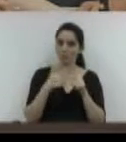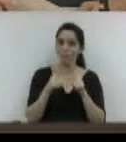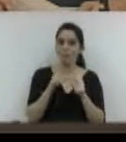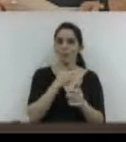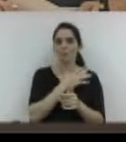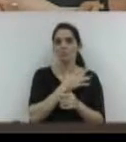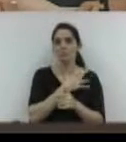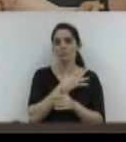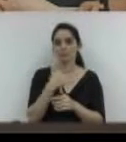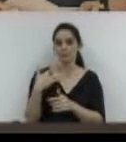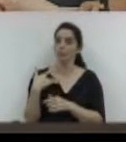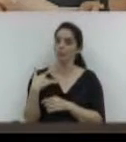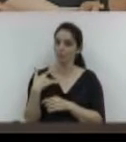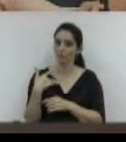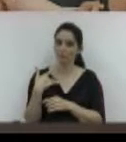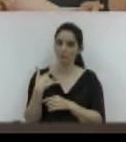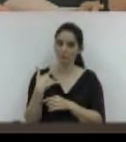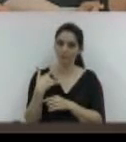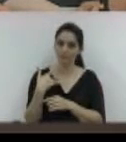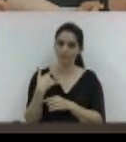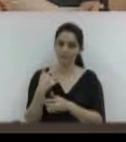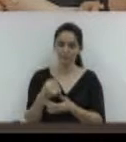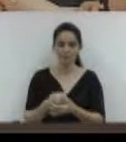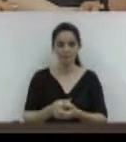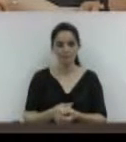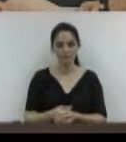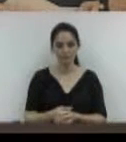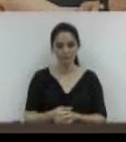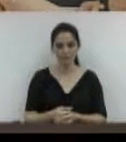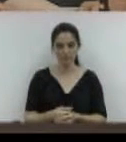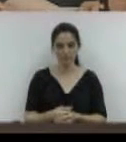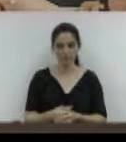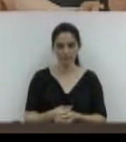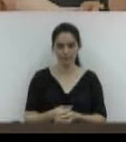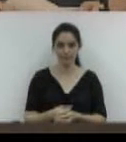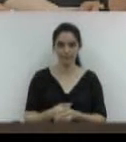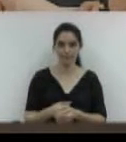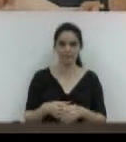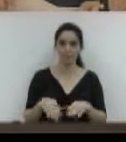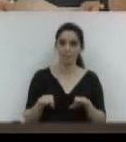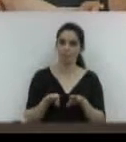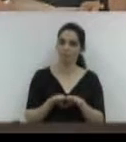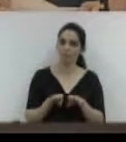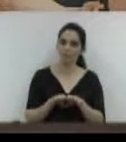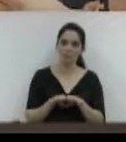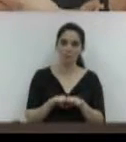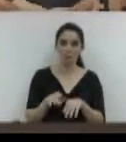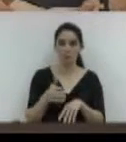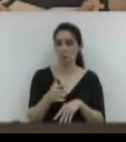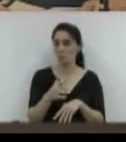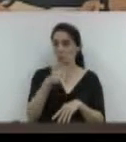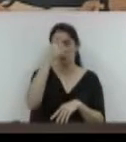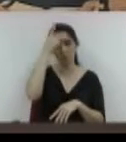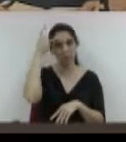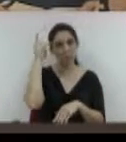não vieram requerimentos de outras provas, nem tampouco foram arroladas testemunhas.